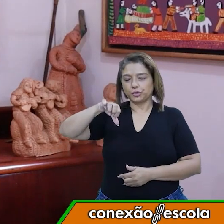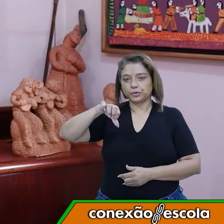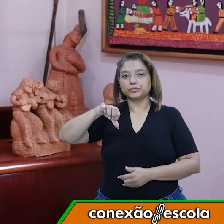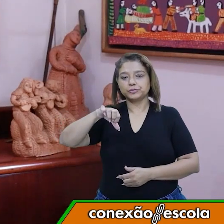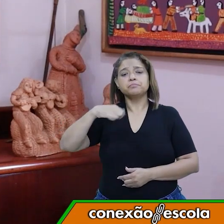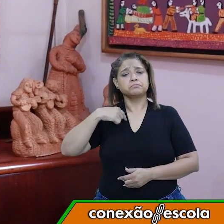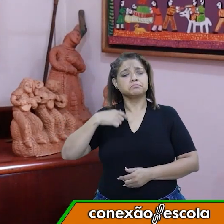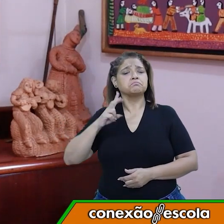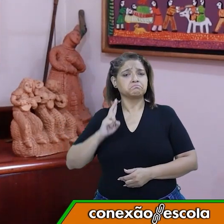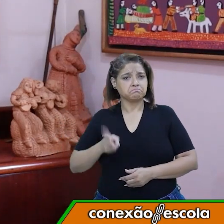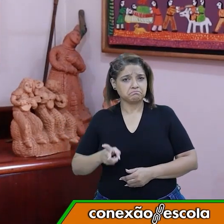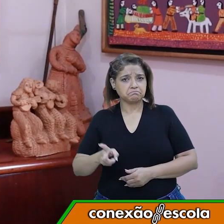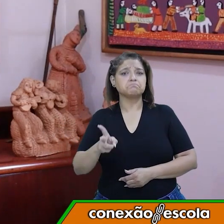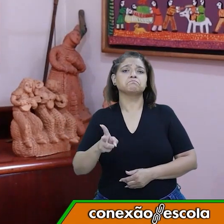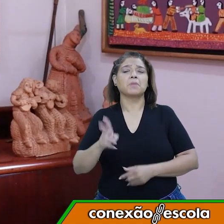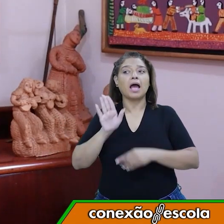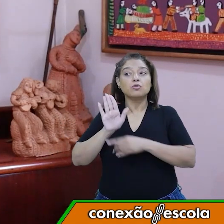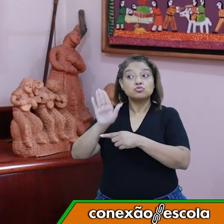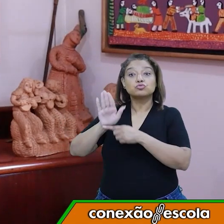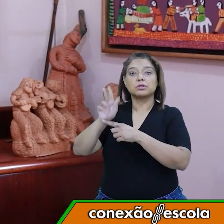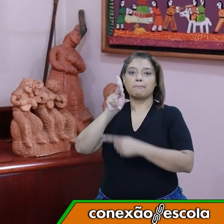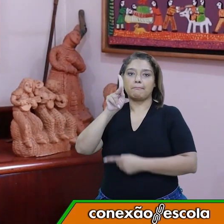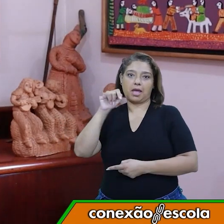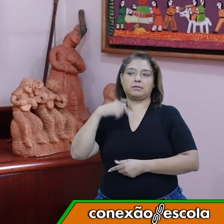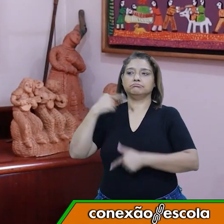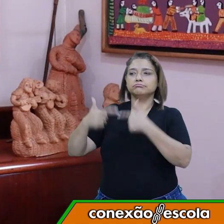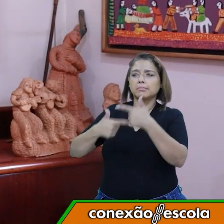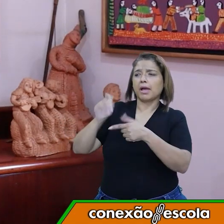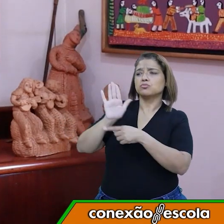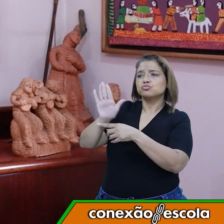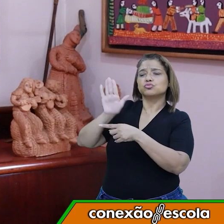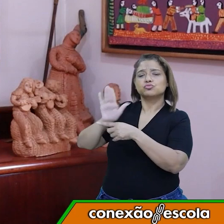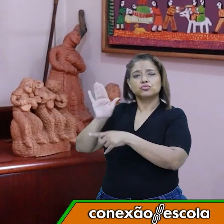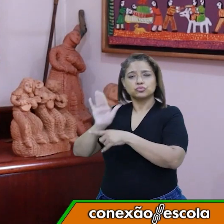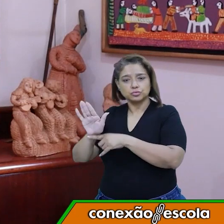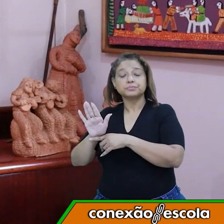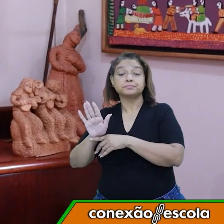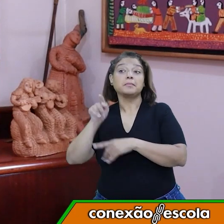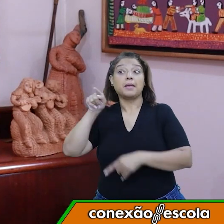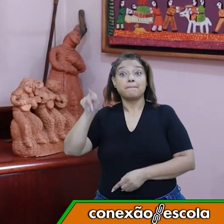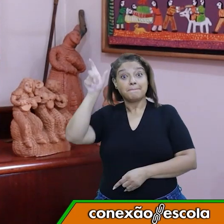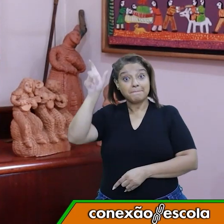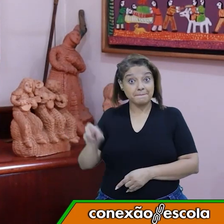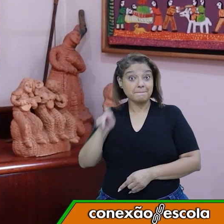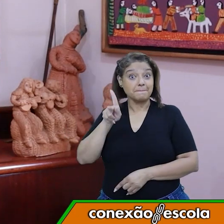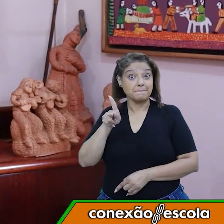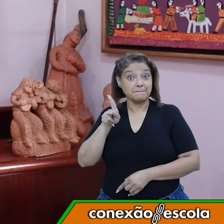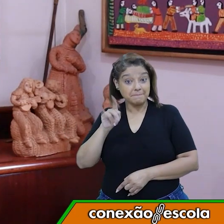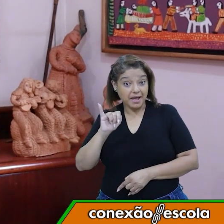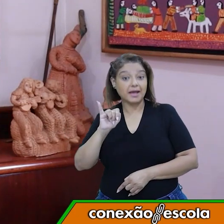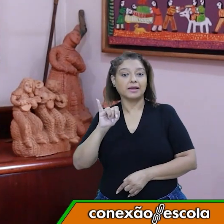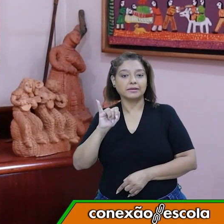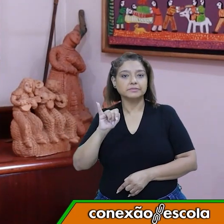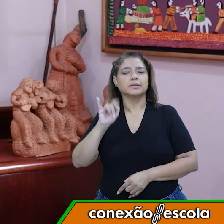19 anos. E sempre fui ajudando meu pai. E meu pai,